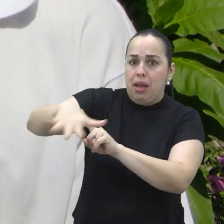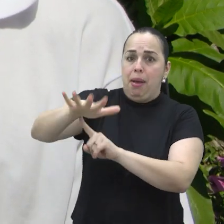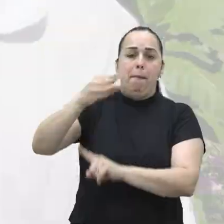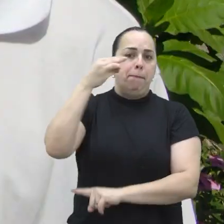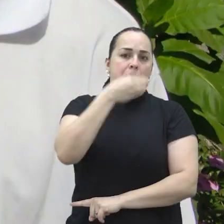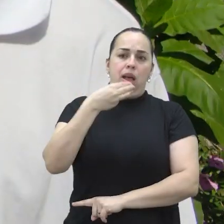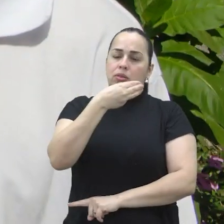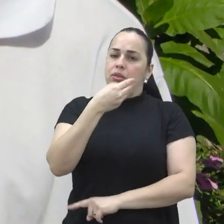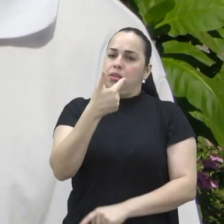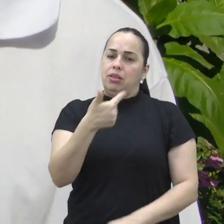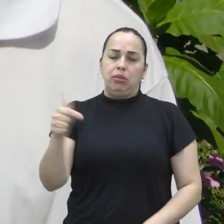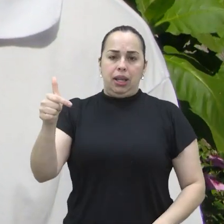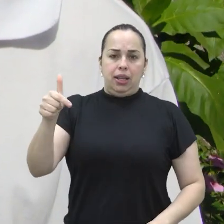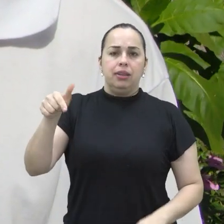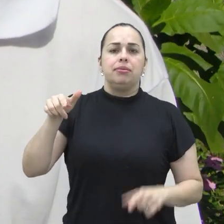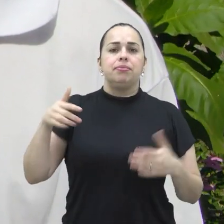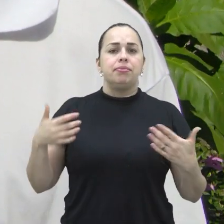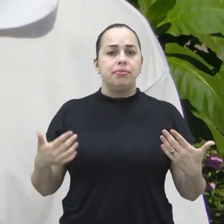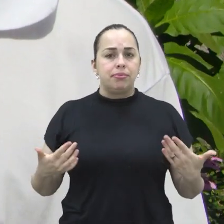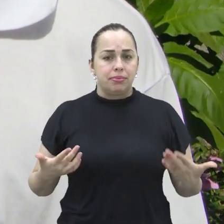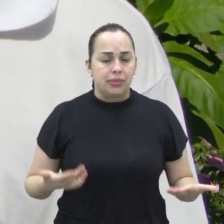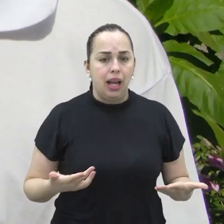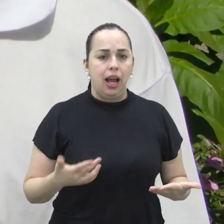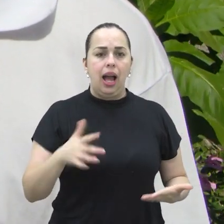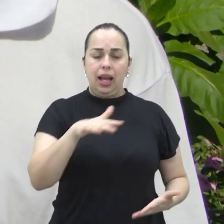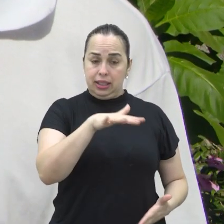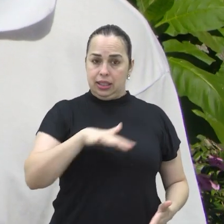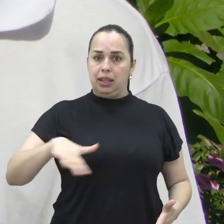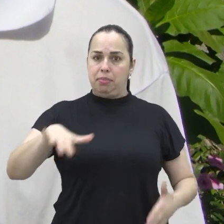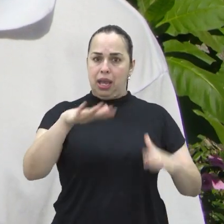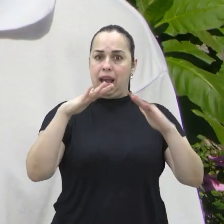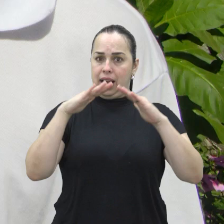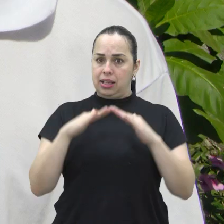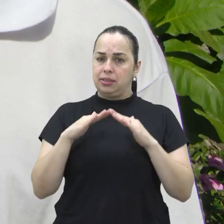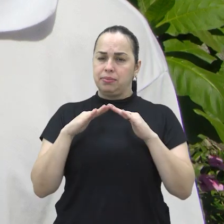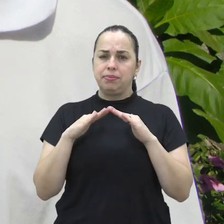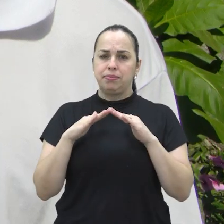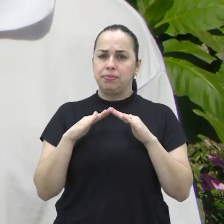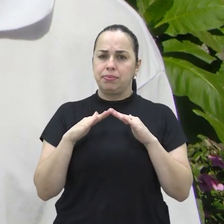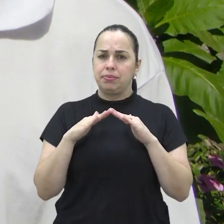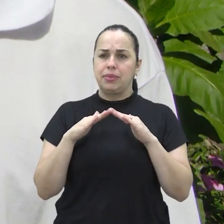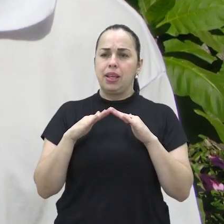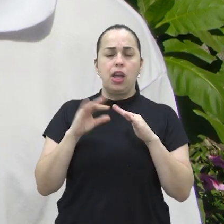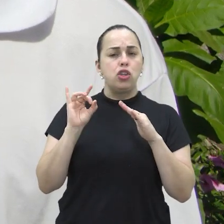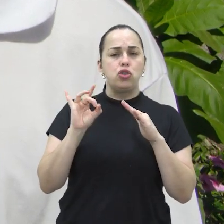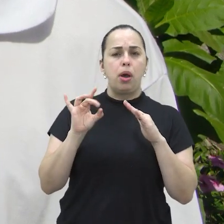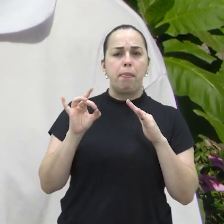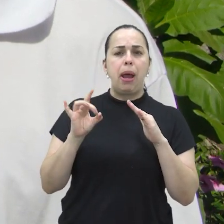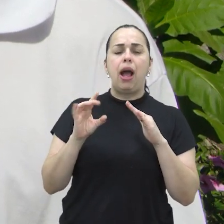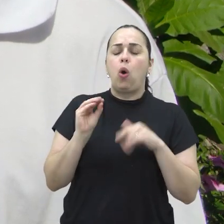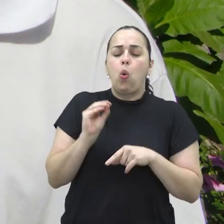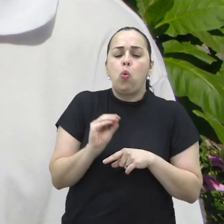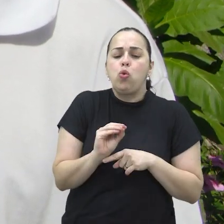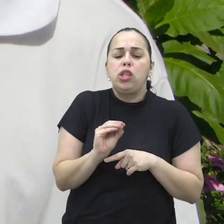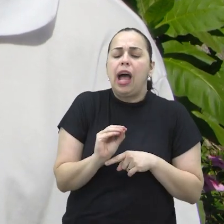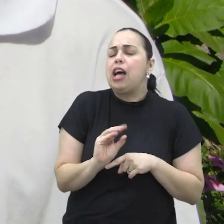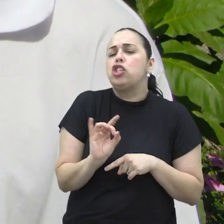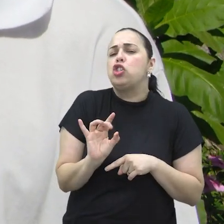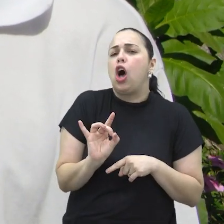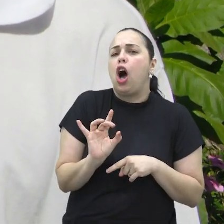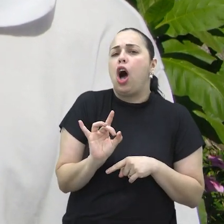produz mel, tem esse papel de polinização. Então eu tenho aqui, mas eu não, só mesmo para